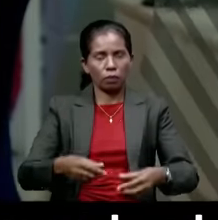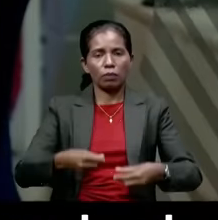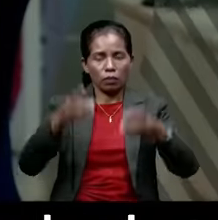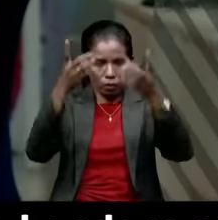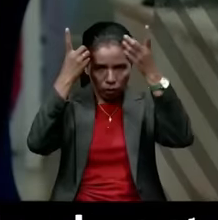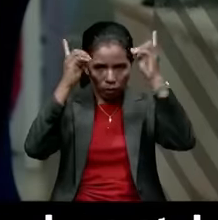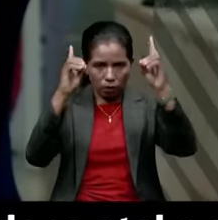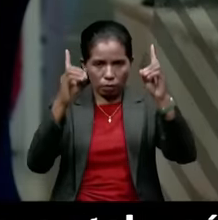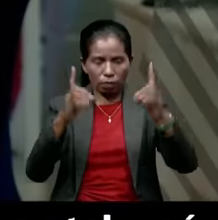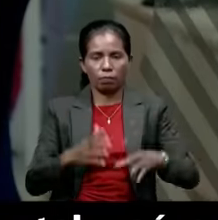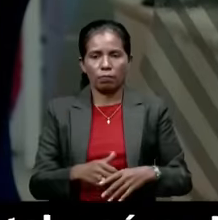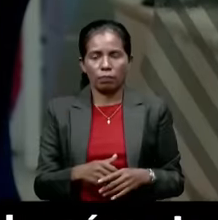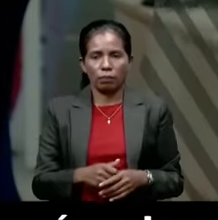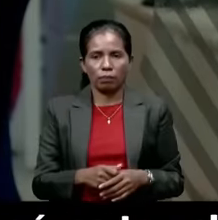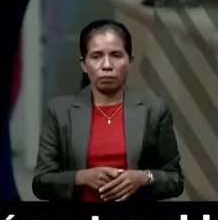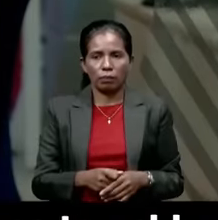decisão.